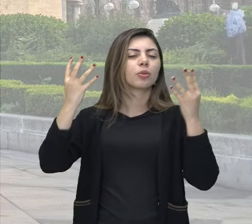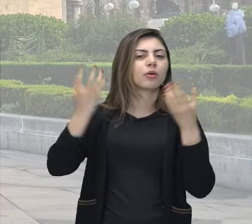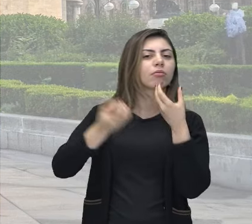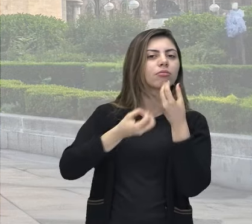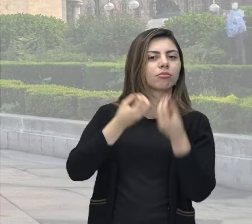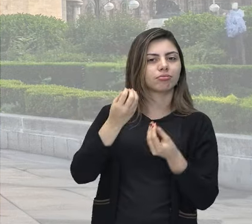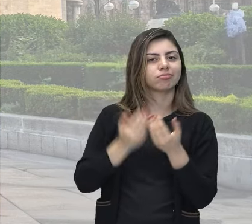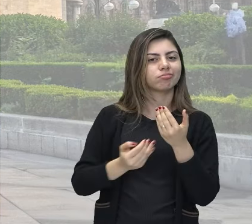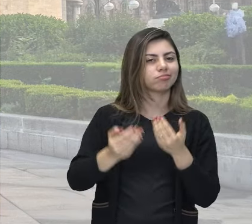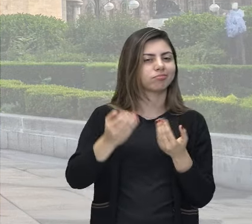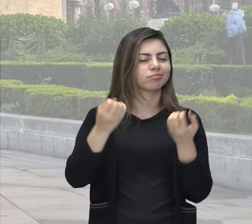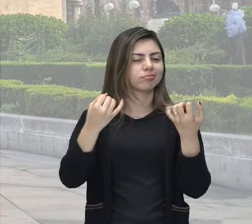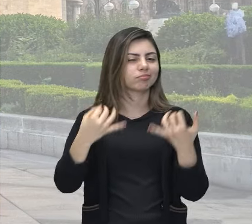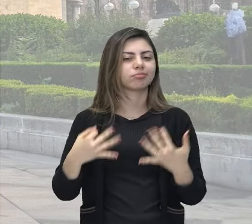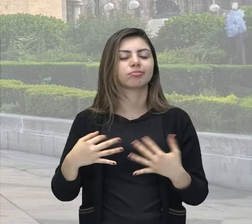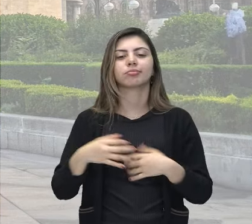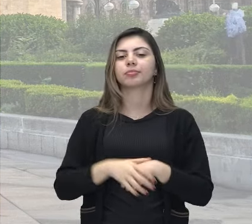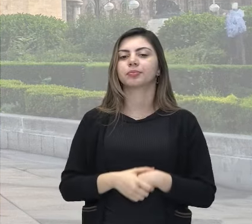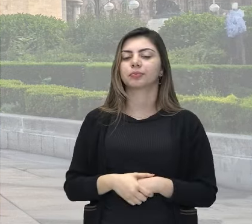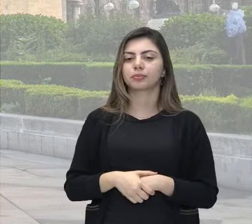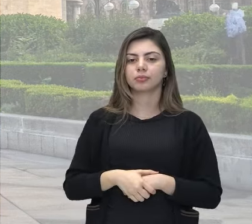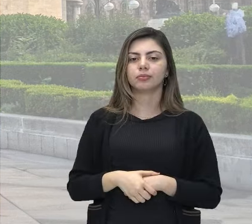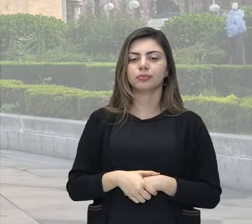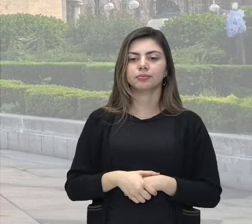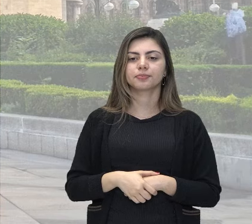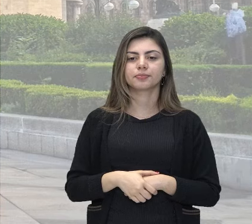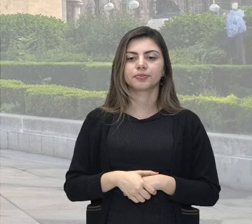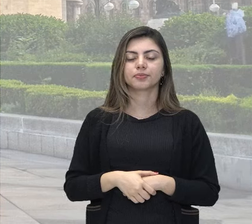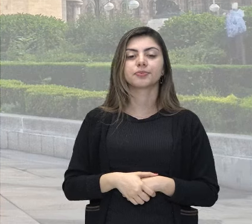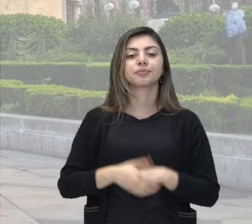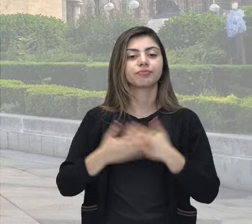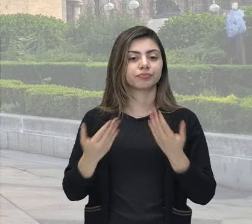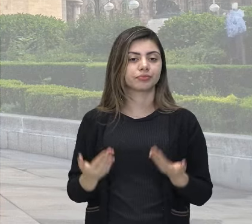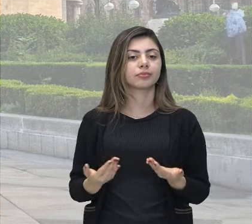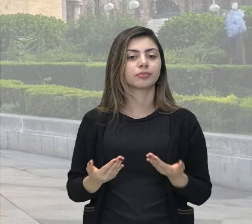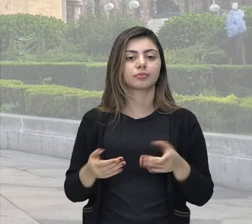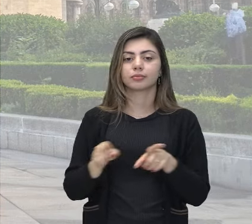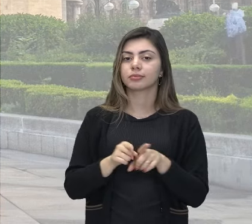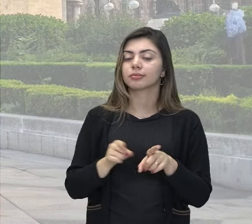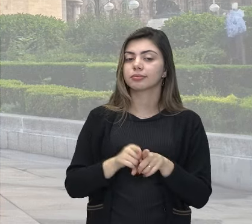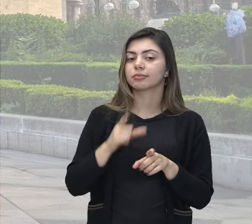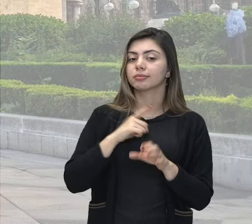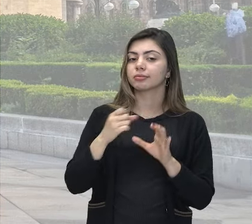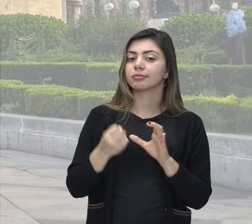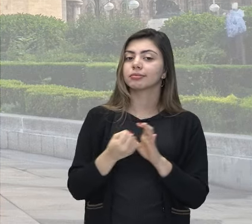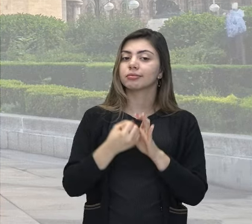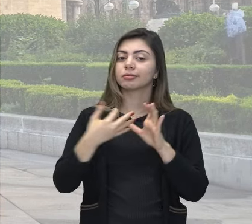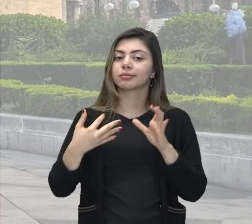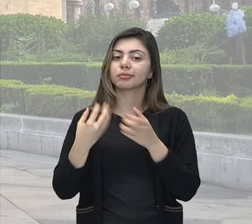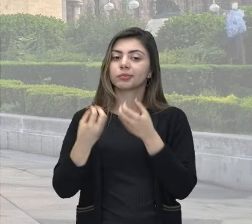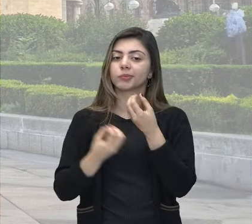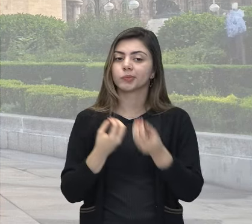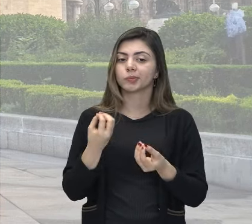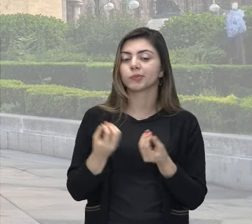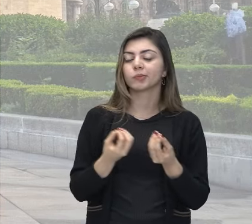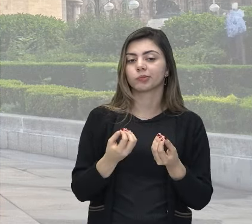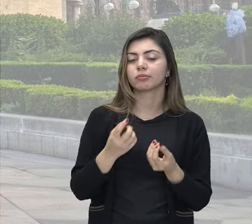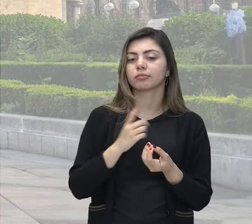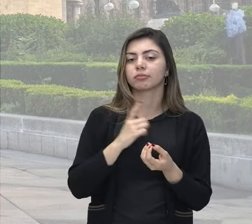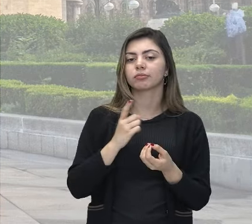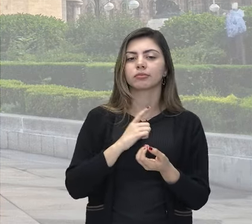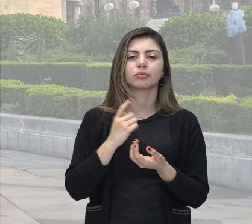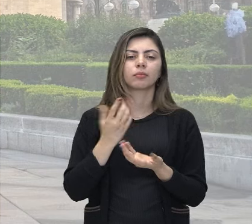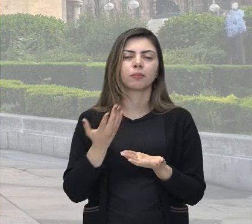clima no sul, né, do México? Olha só, também vai ter essas características onde as temperaturas elas vão ser